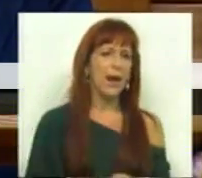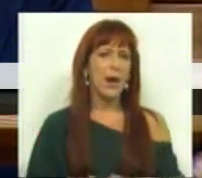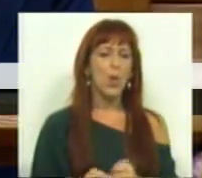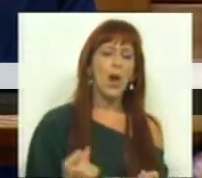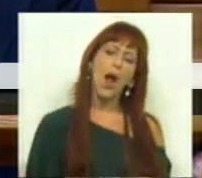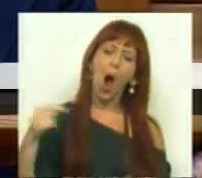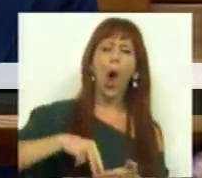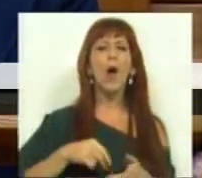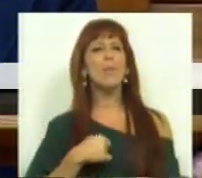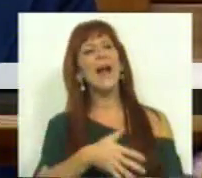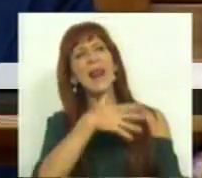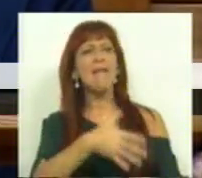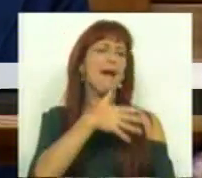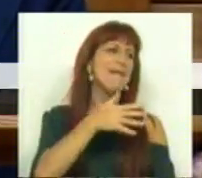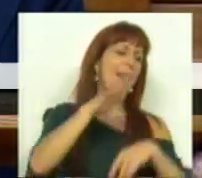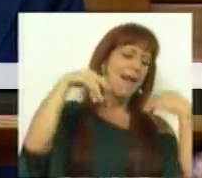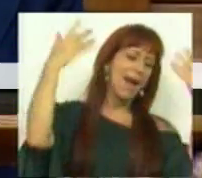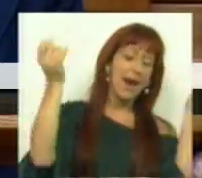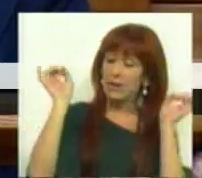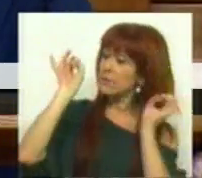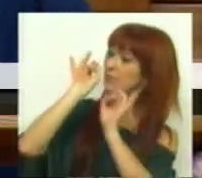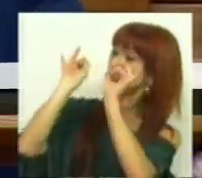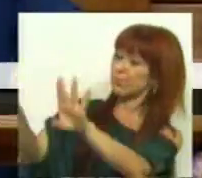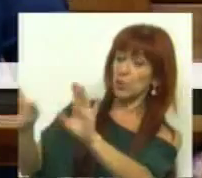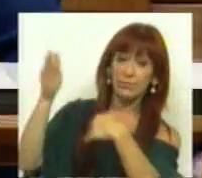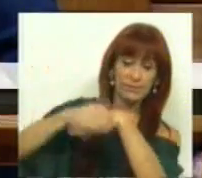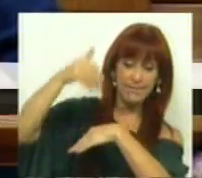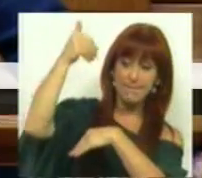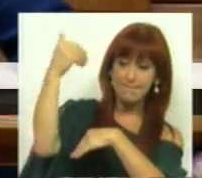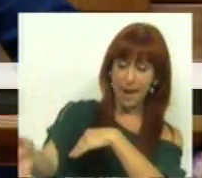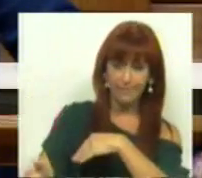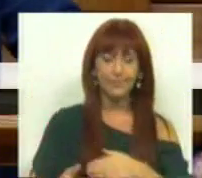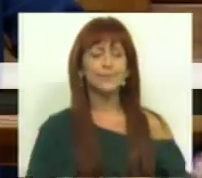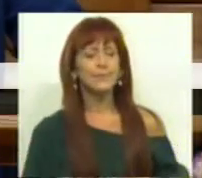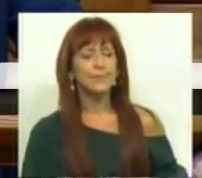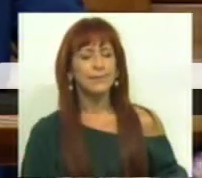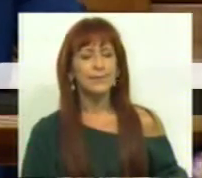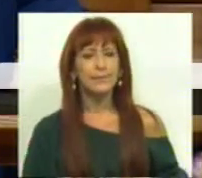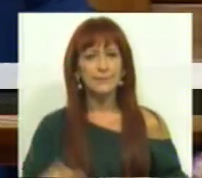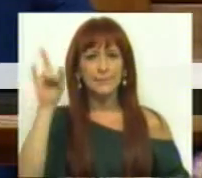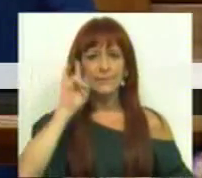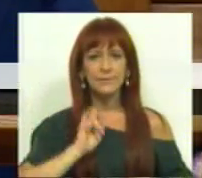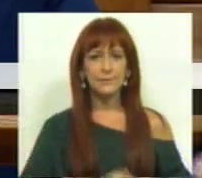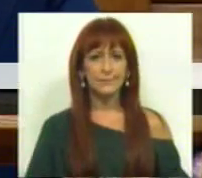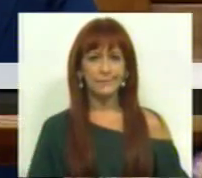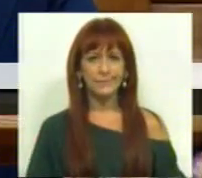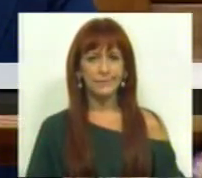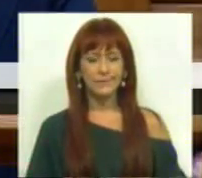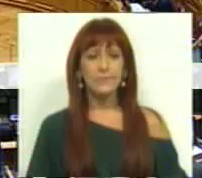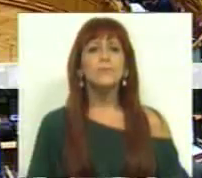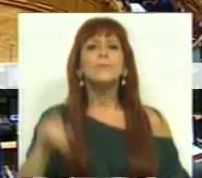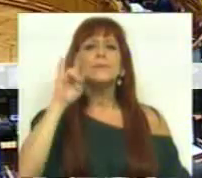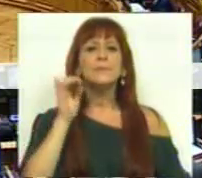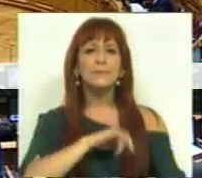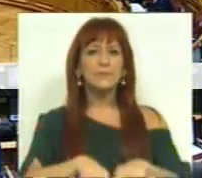para virem aqui com esse paleio. Rua, desandem daqui para fora. Senhoras e